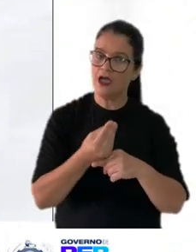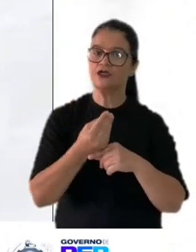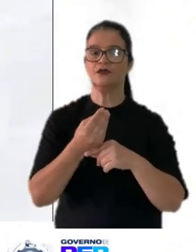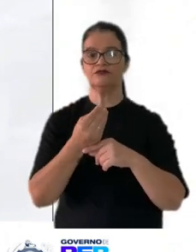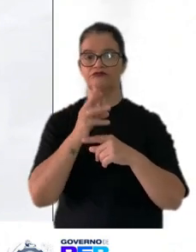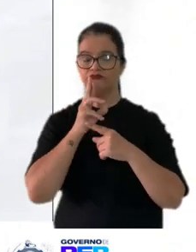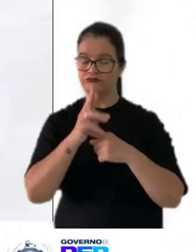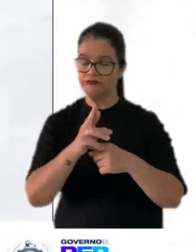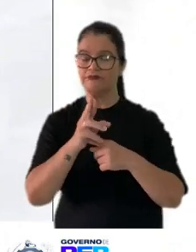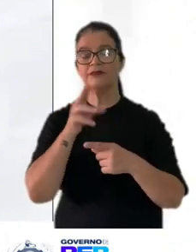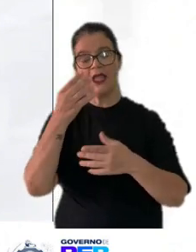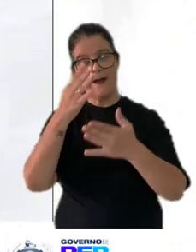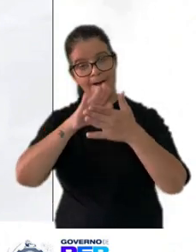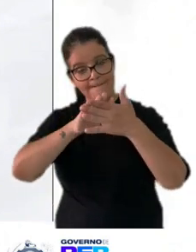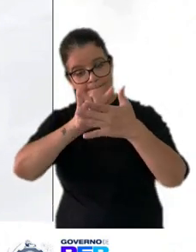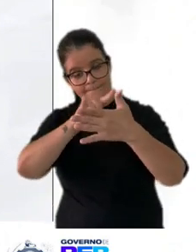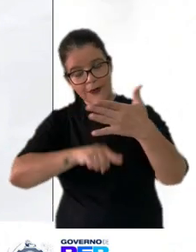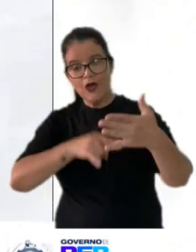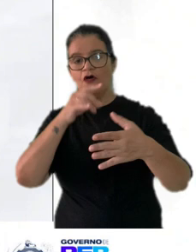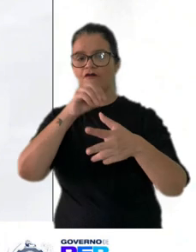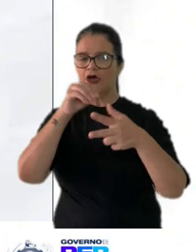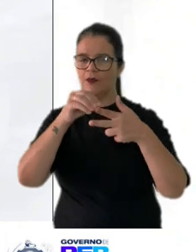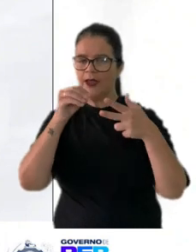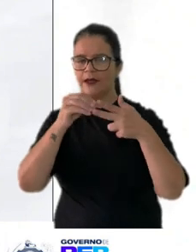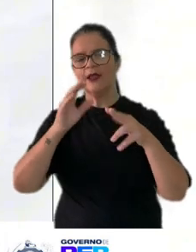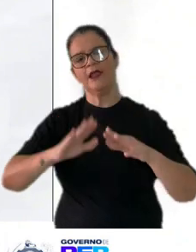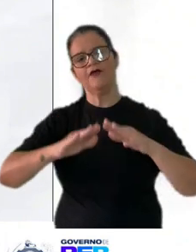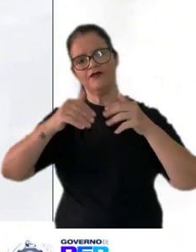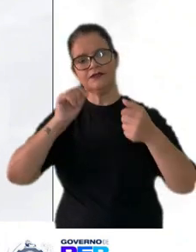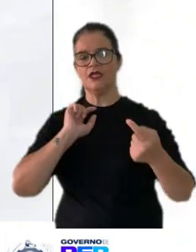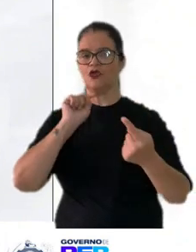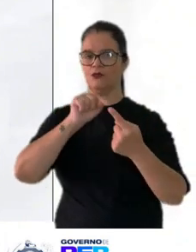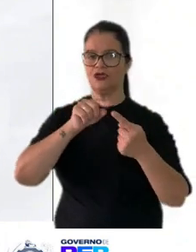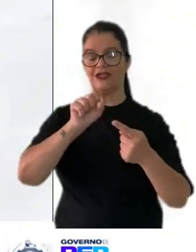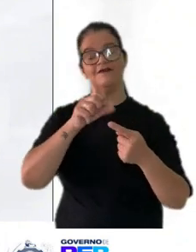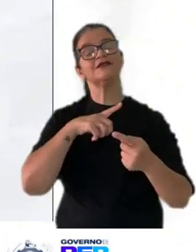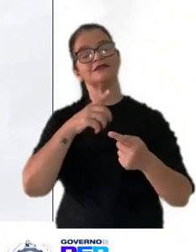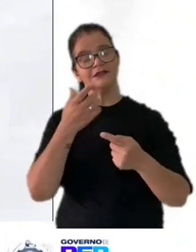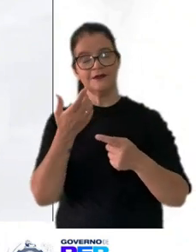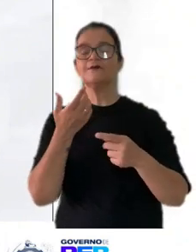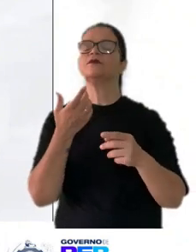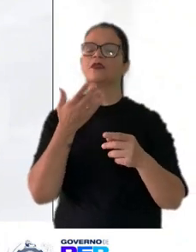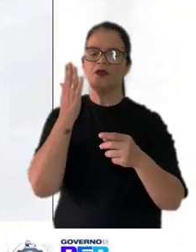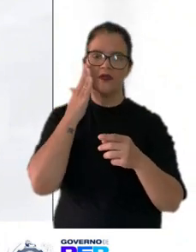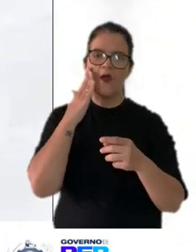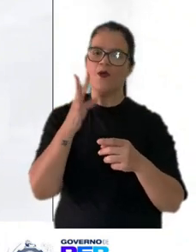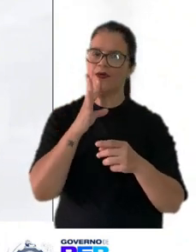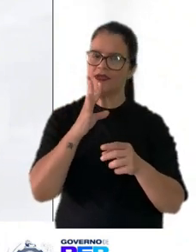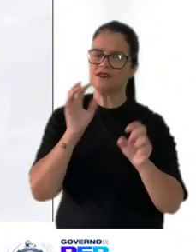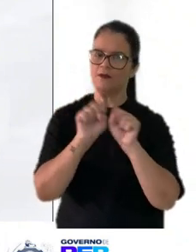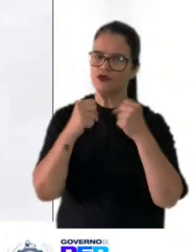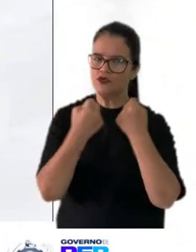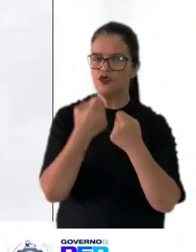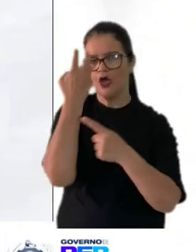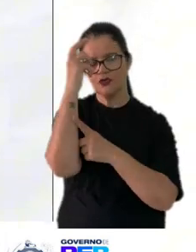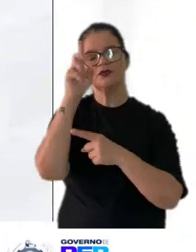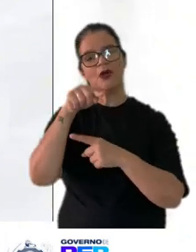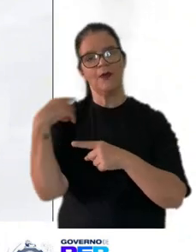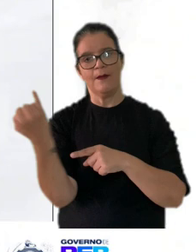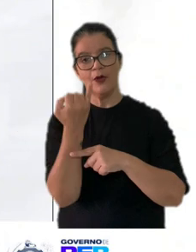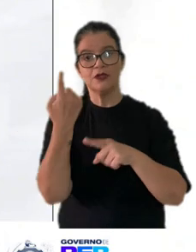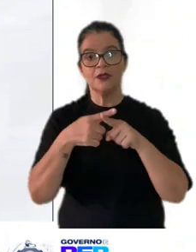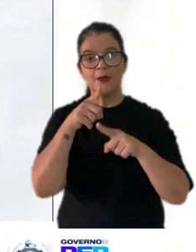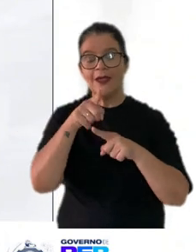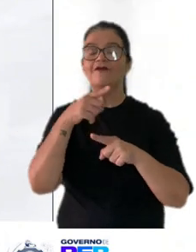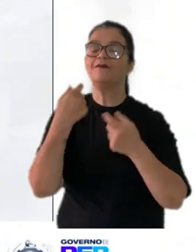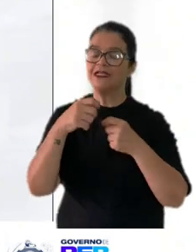muito mais eficiente objetiva então seu repertório sociocultural é importante porque você vai precisar buscar dentro do